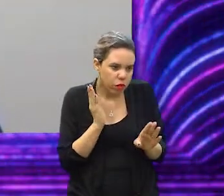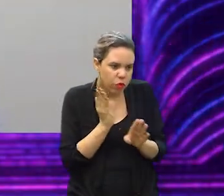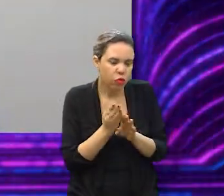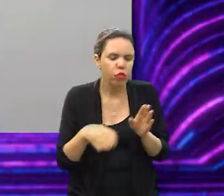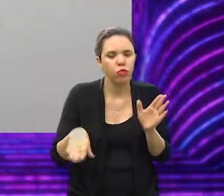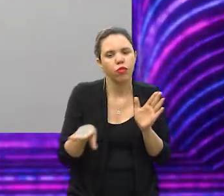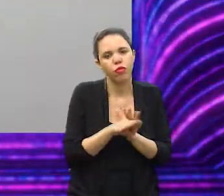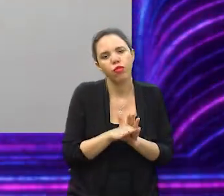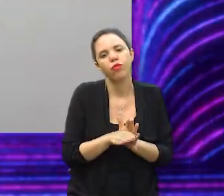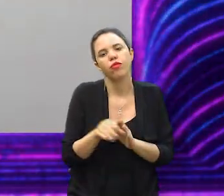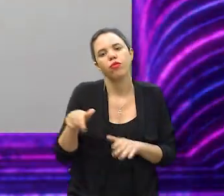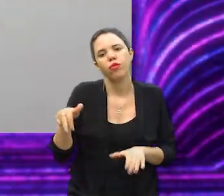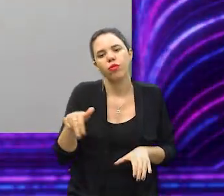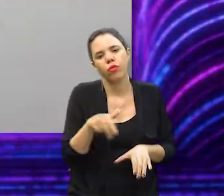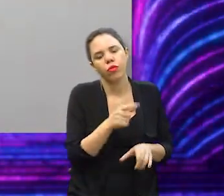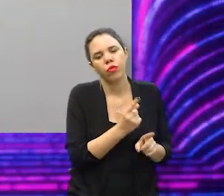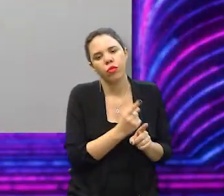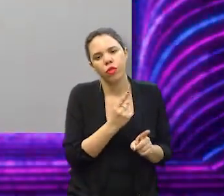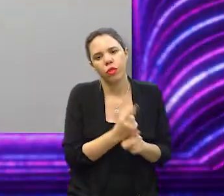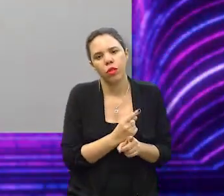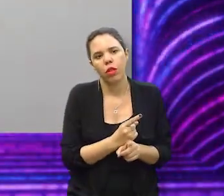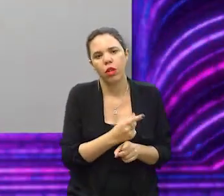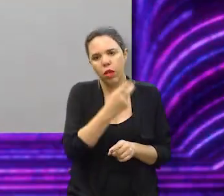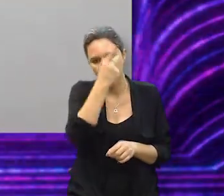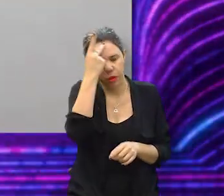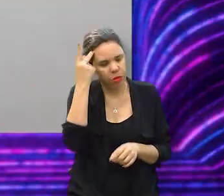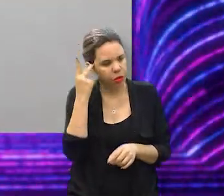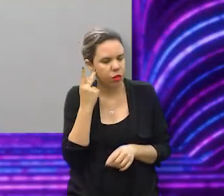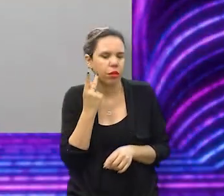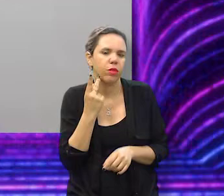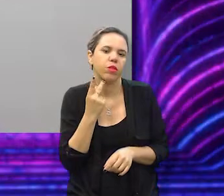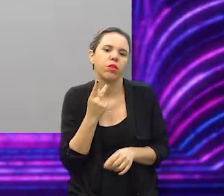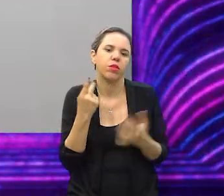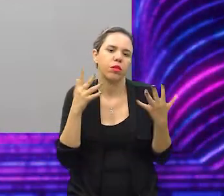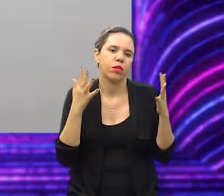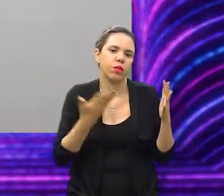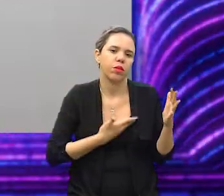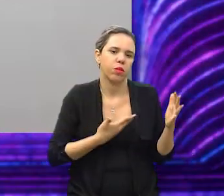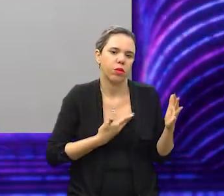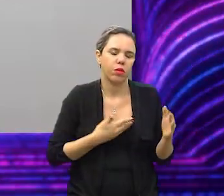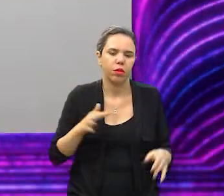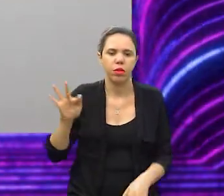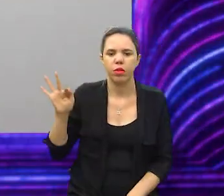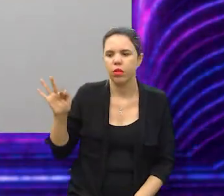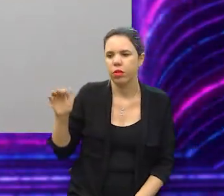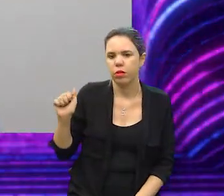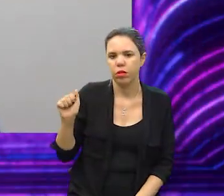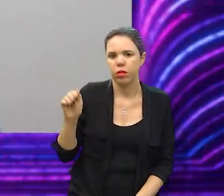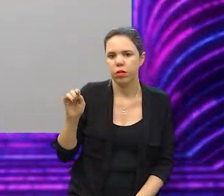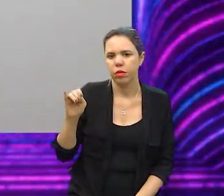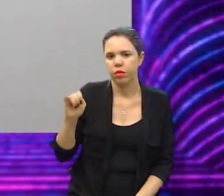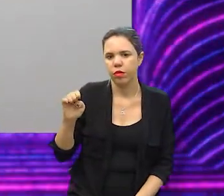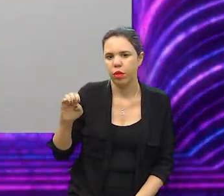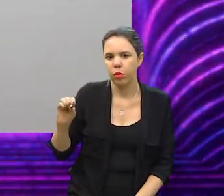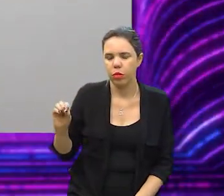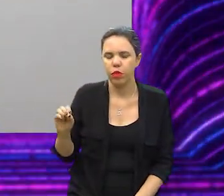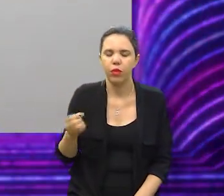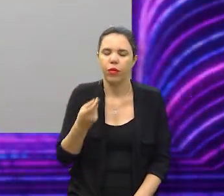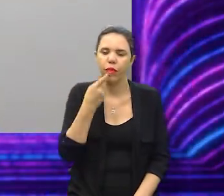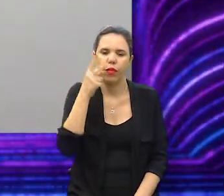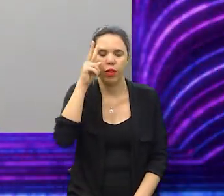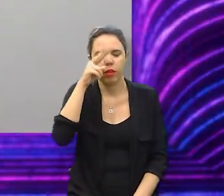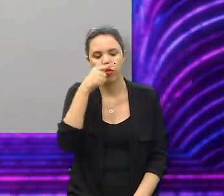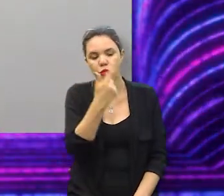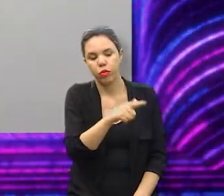a taverna e encontram o taverneiro, que é o Bial, né, em homenagem ao meu amigo Fábio, que eu comentei com você, e ele fala para